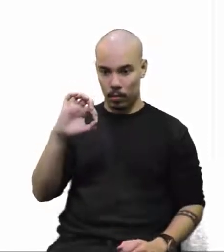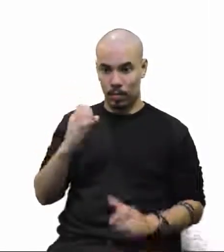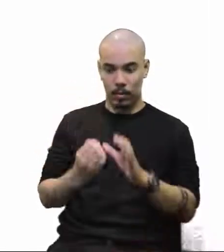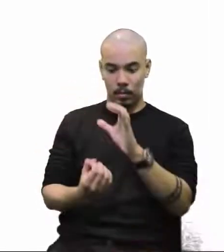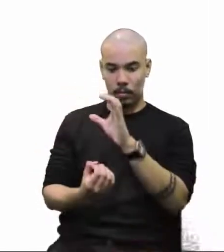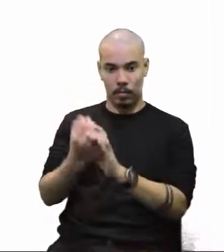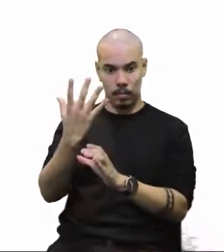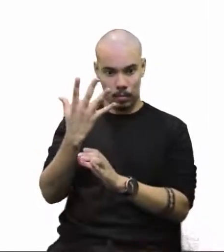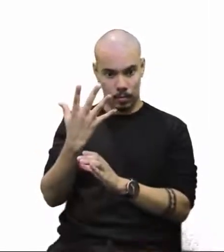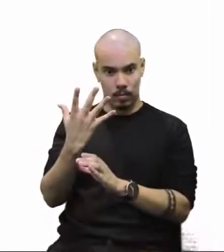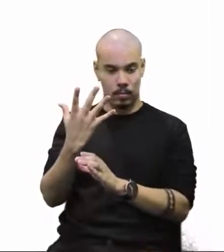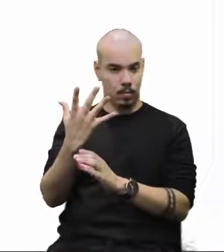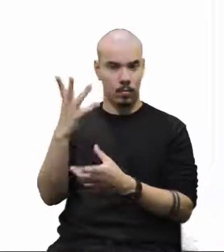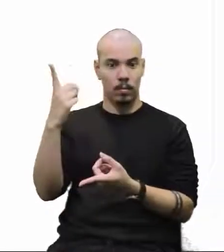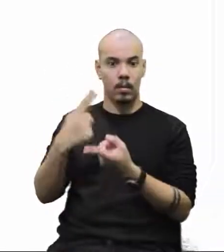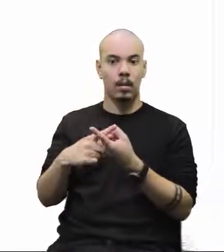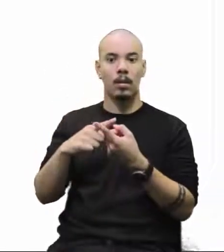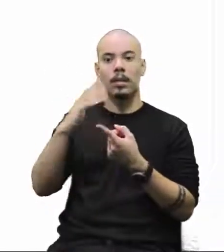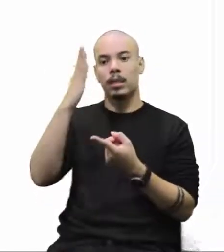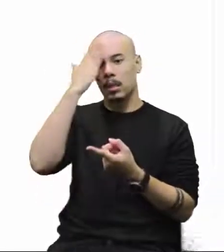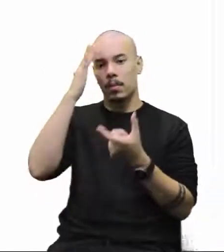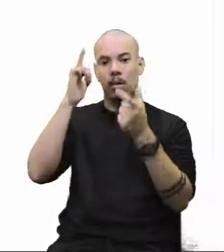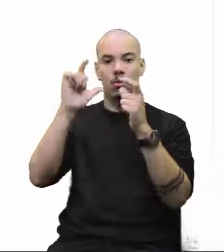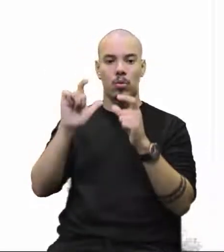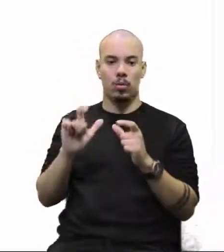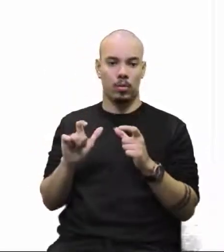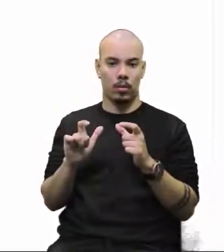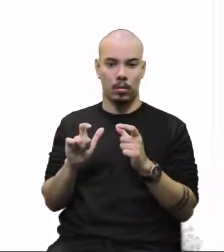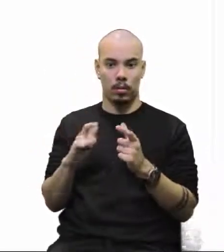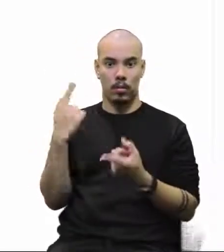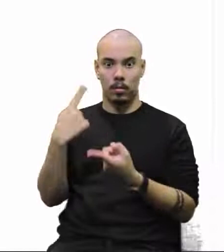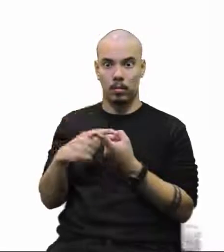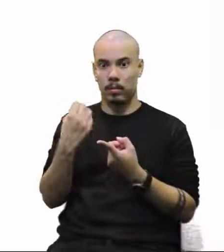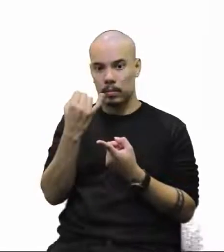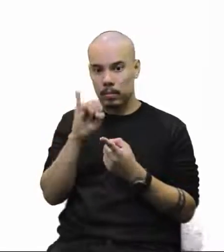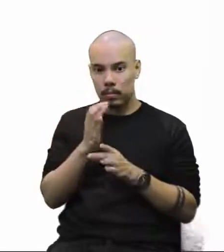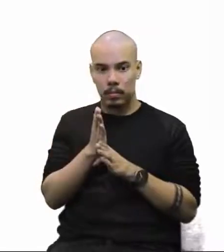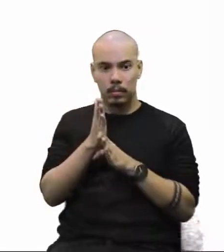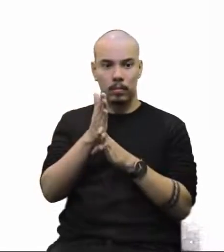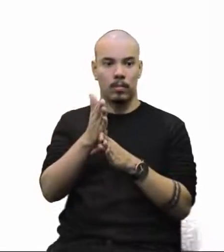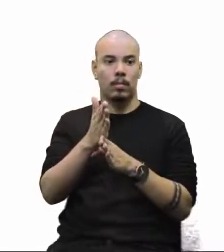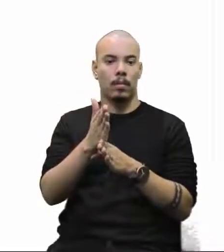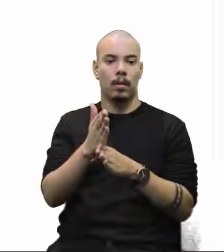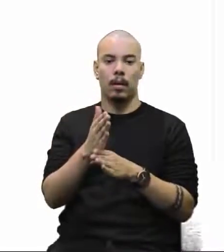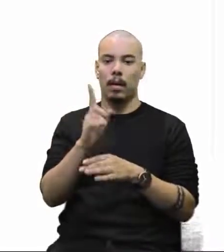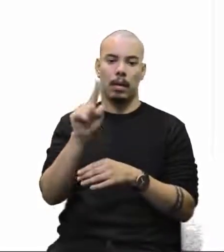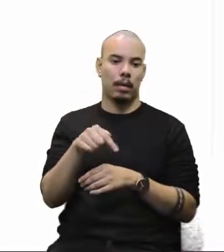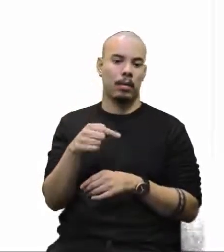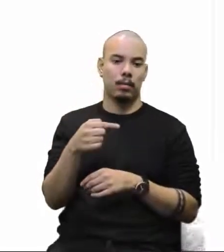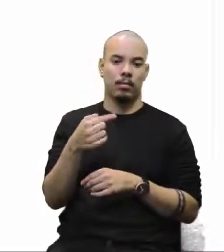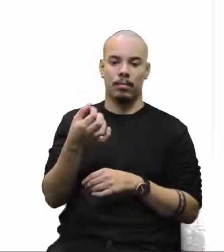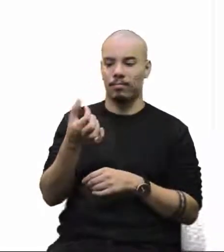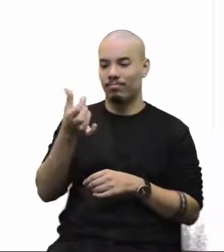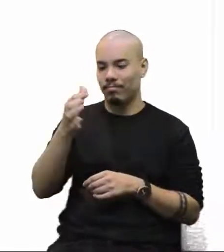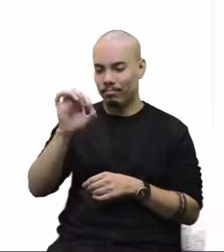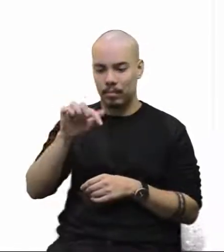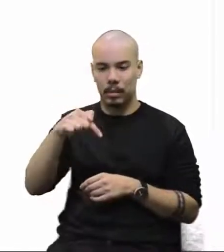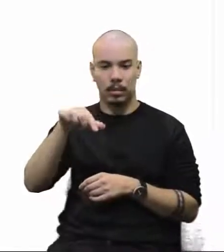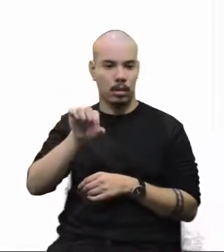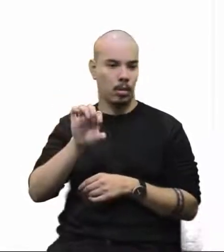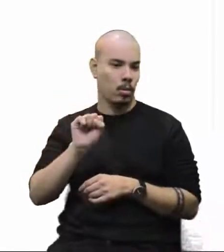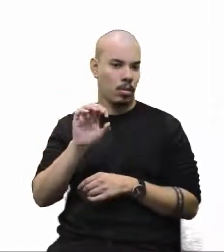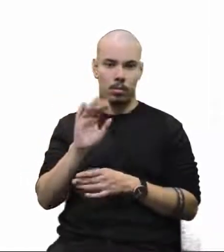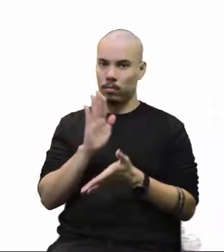apareceu o seno de 90, tá? Saber de onde ele veio. Se esse contorno tivesse inclinado aí, girado, aí seria de 60, 70, 80. Aí teria que ter um